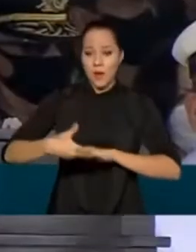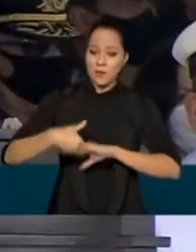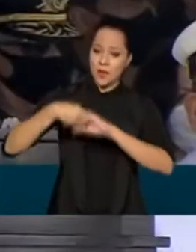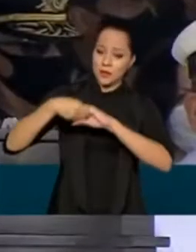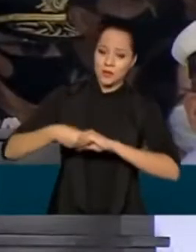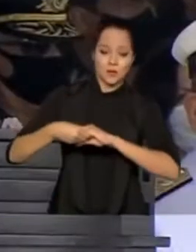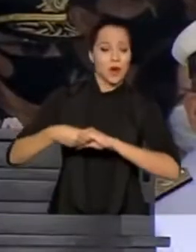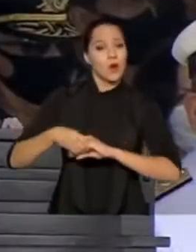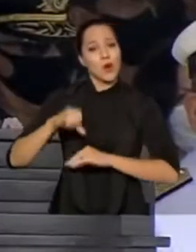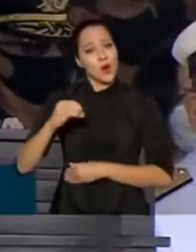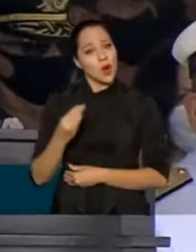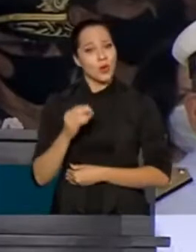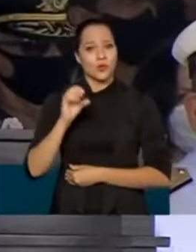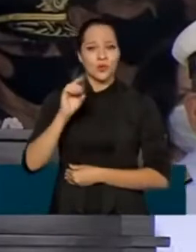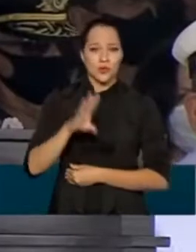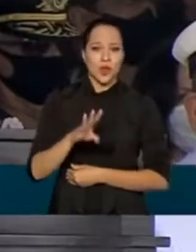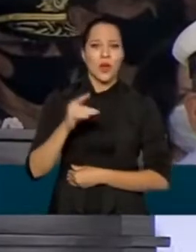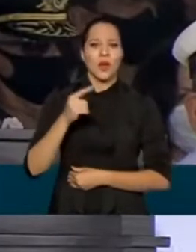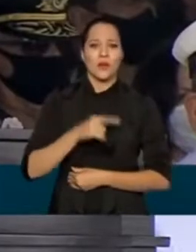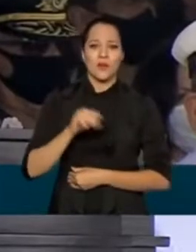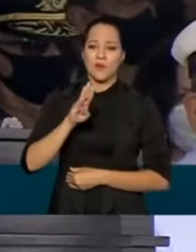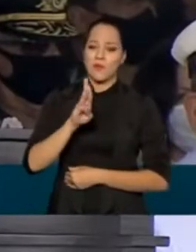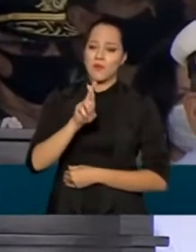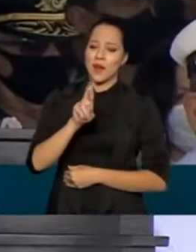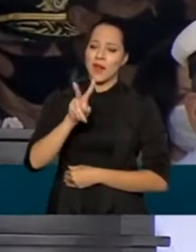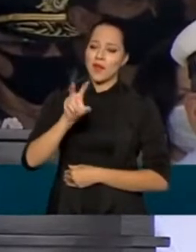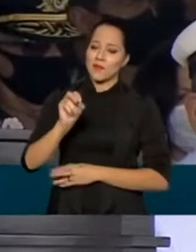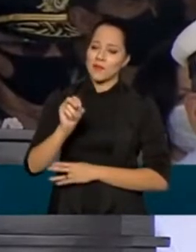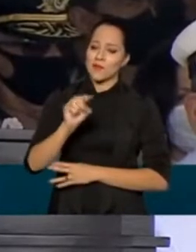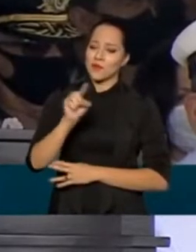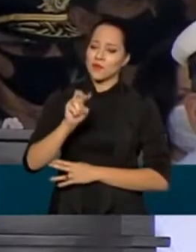um significativo bravo Zulu.